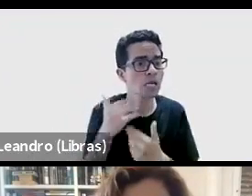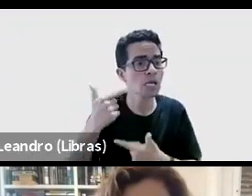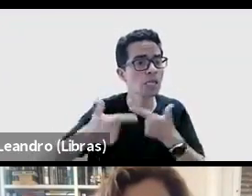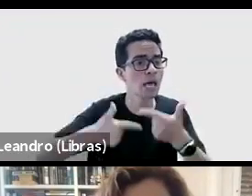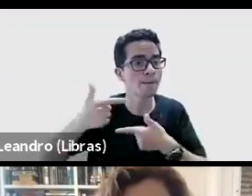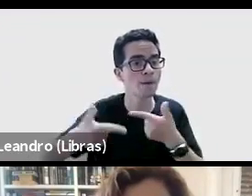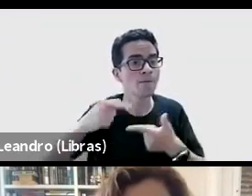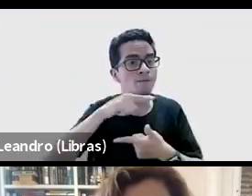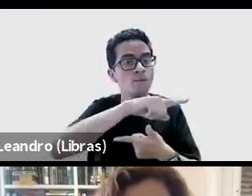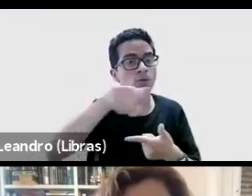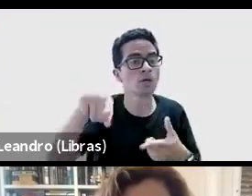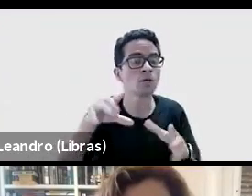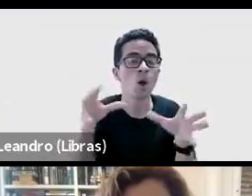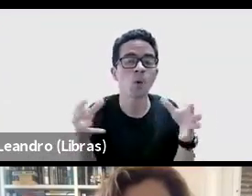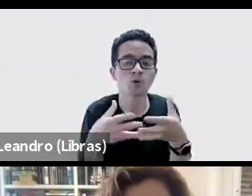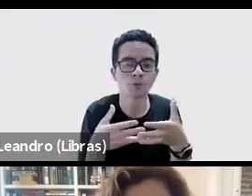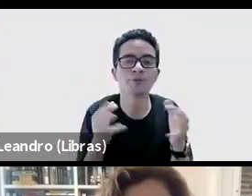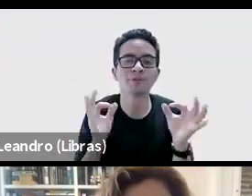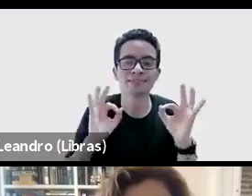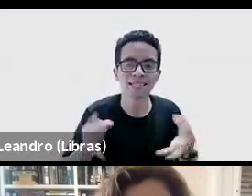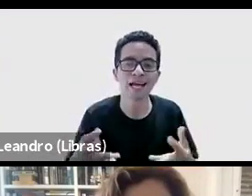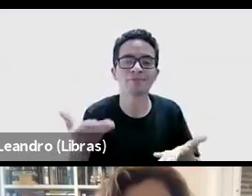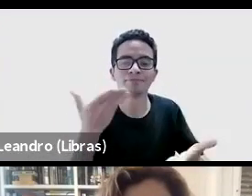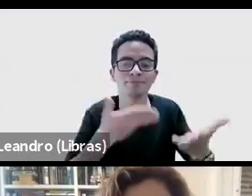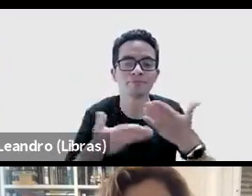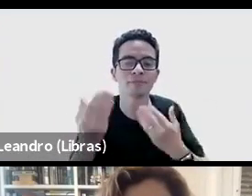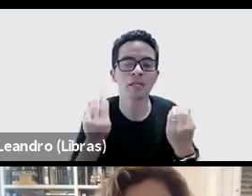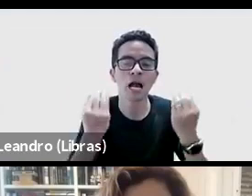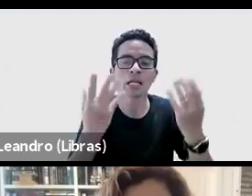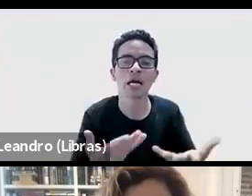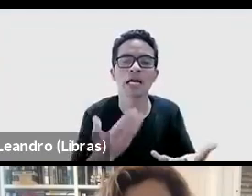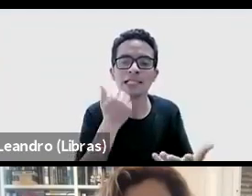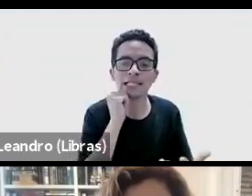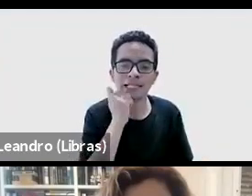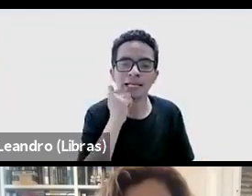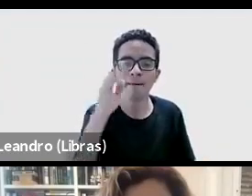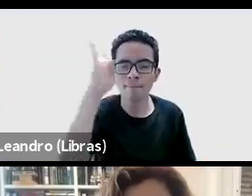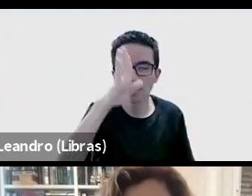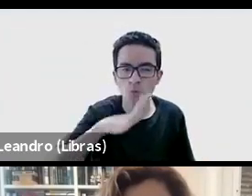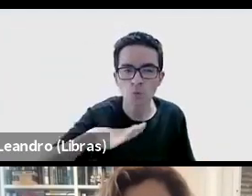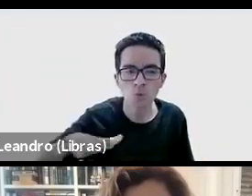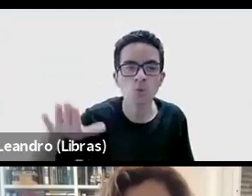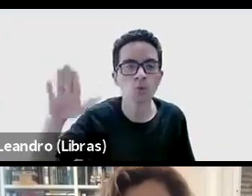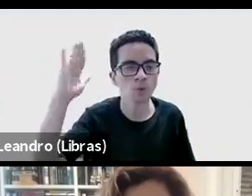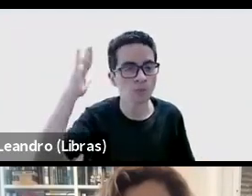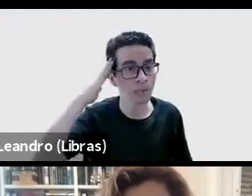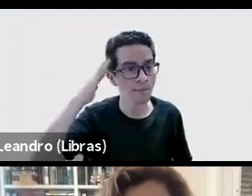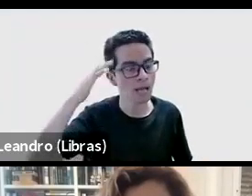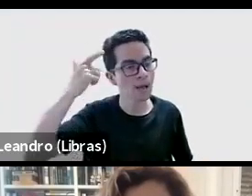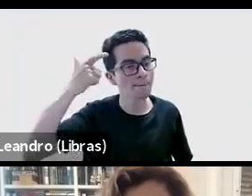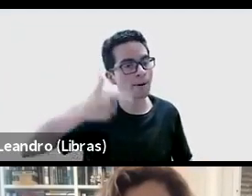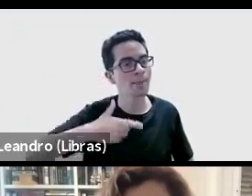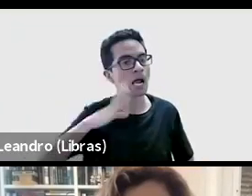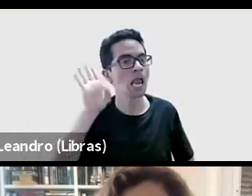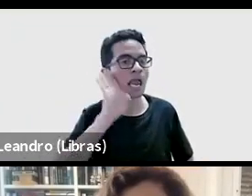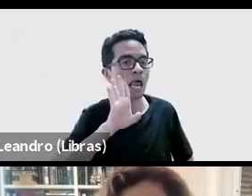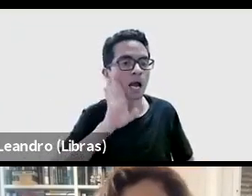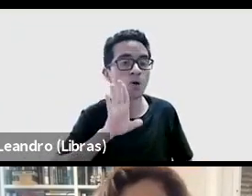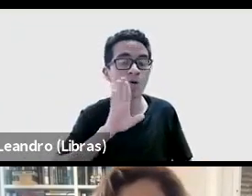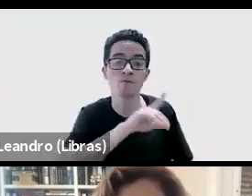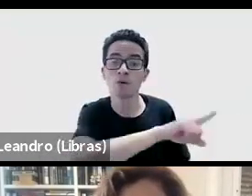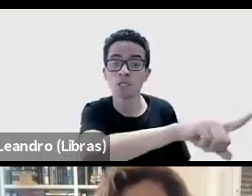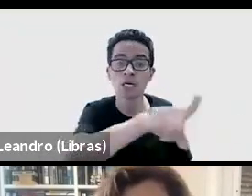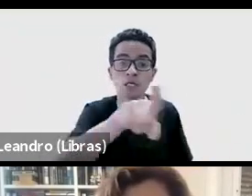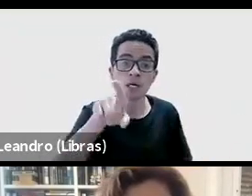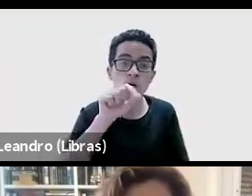de vocês, né? Uma contribuição aí para a ciência brasileira. Então, para mim, é muito legal também estar com todos vocês,